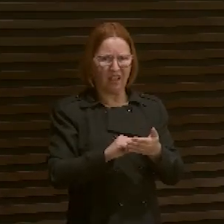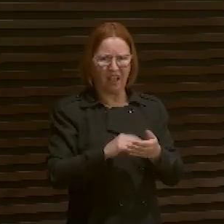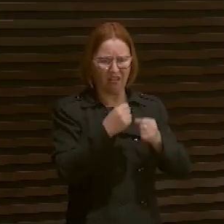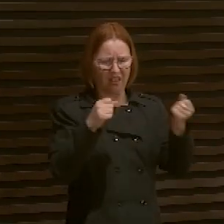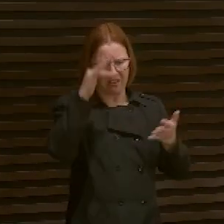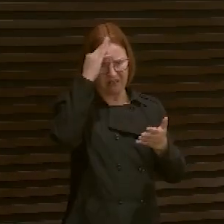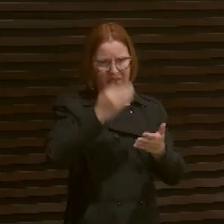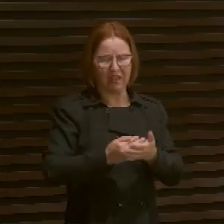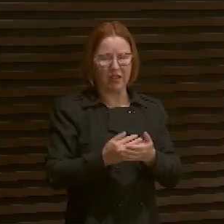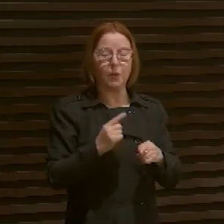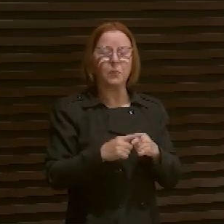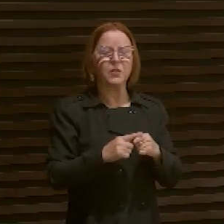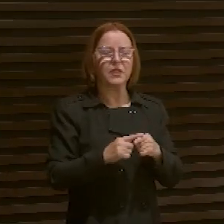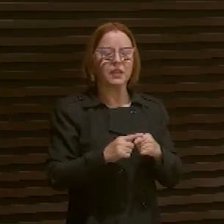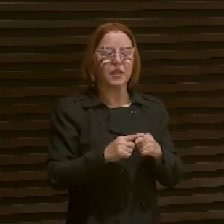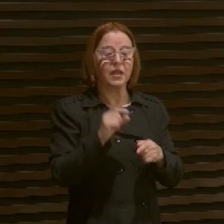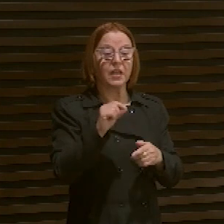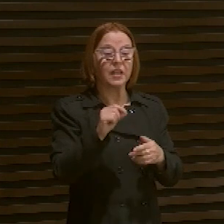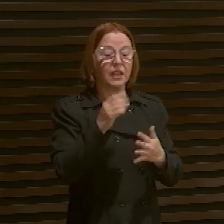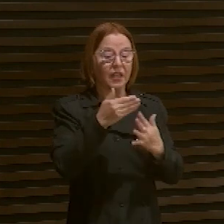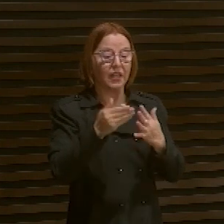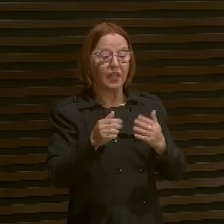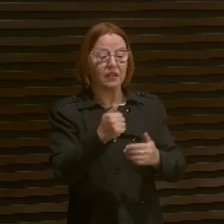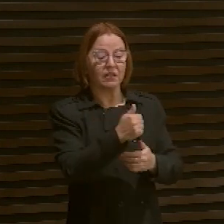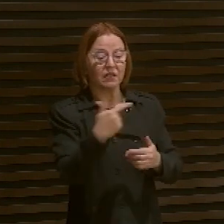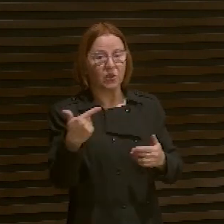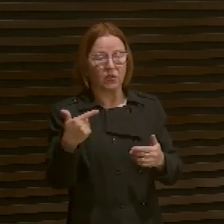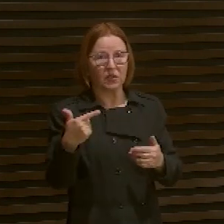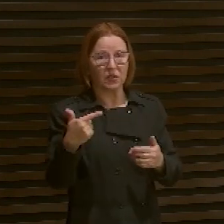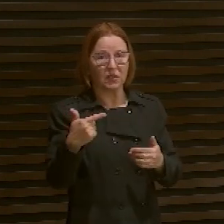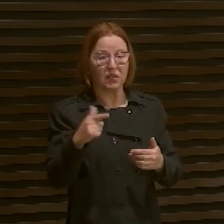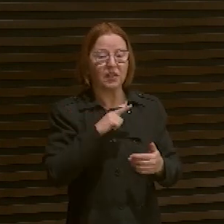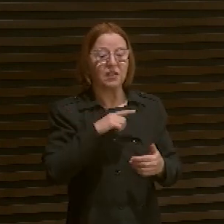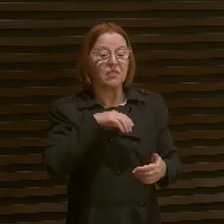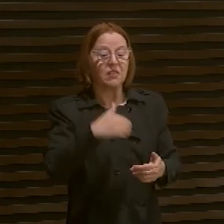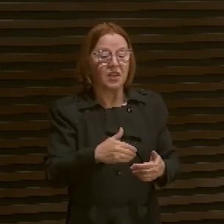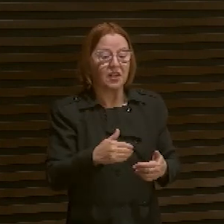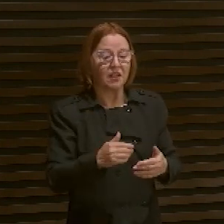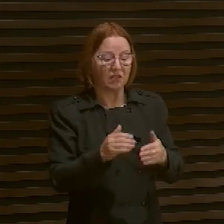dos 12 teve coragem de descer do barco? Qual dos 12?